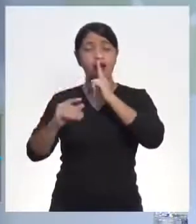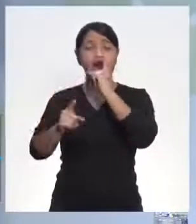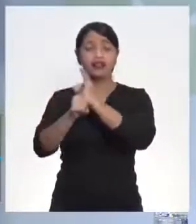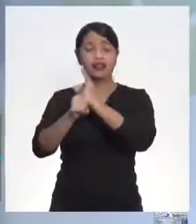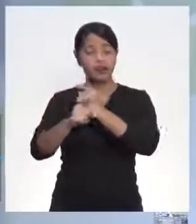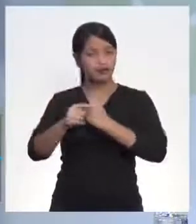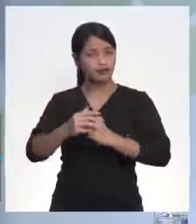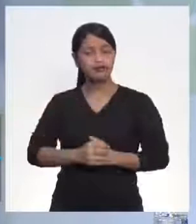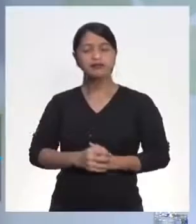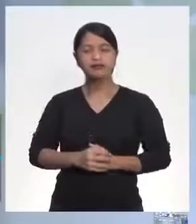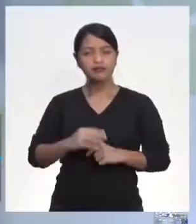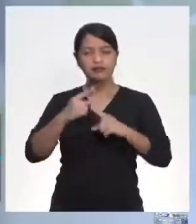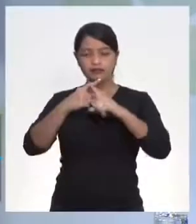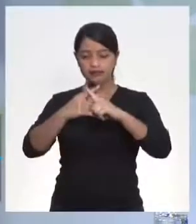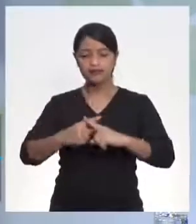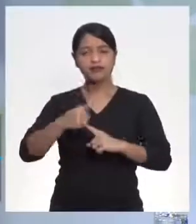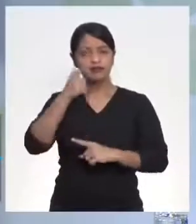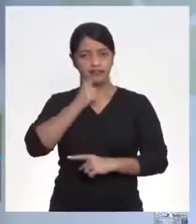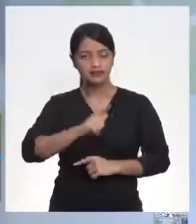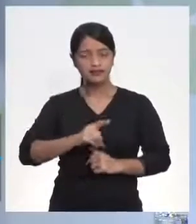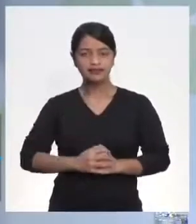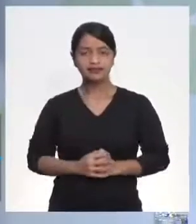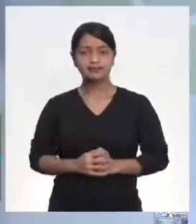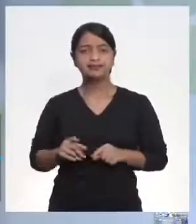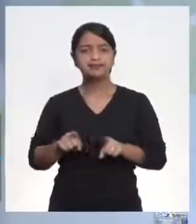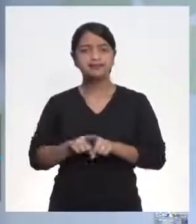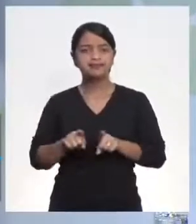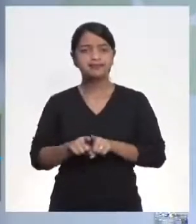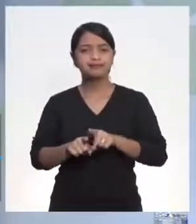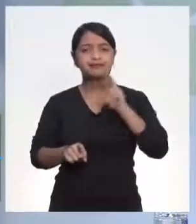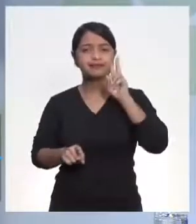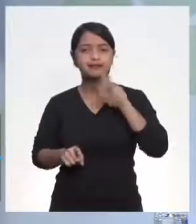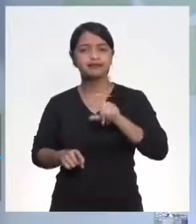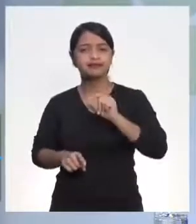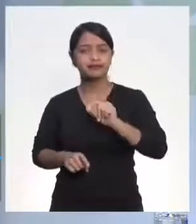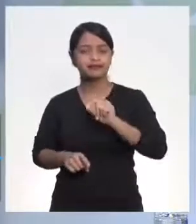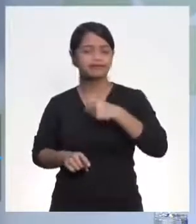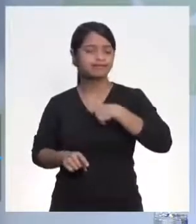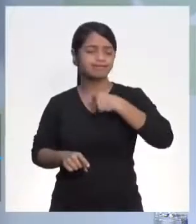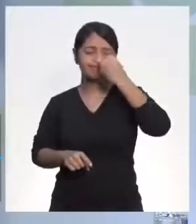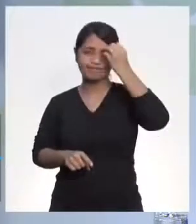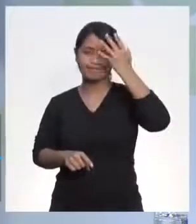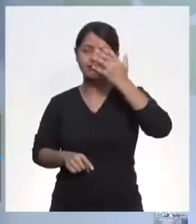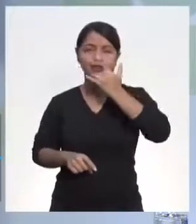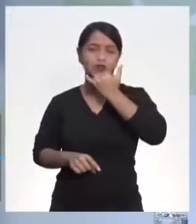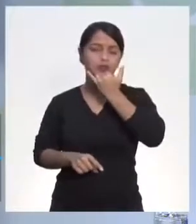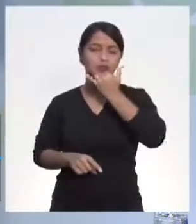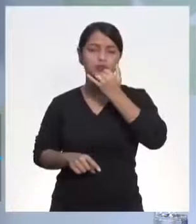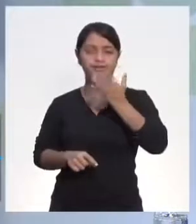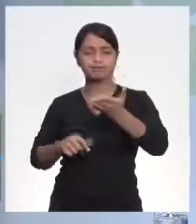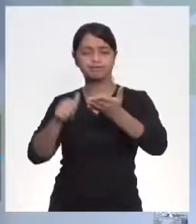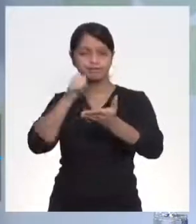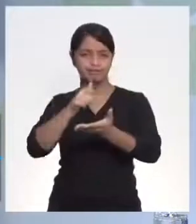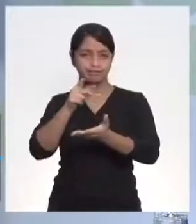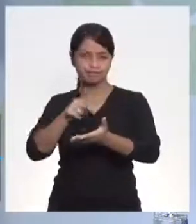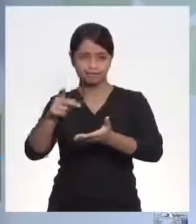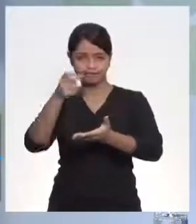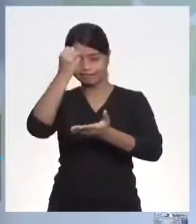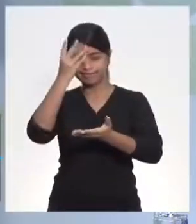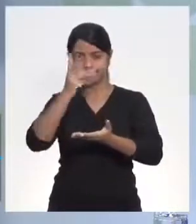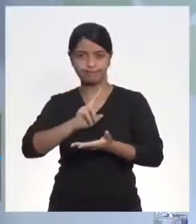Vi também muitos, né? Da questão dos múltiplos, inclusive, não vou lembrar, eu peço desculpas, tá, professora? Ela